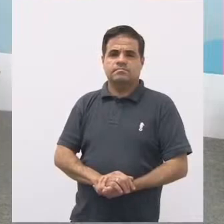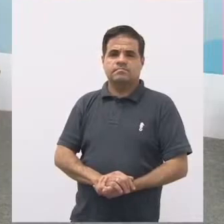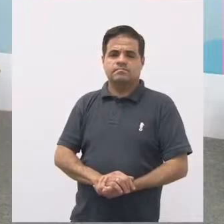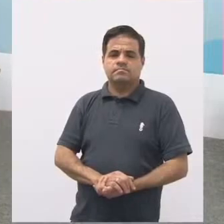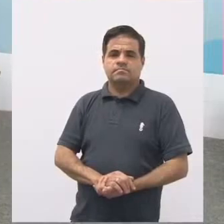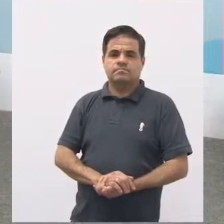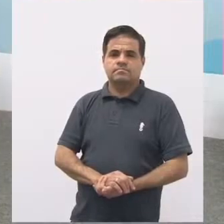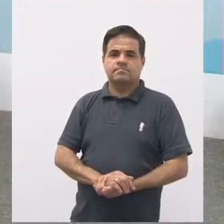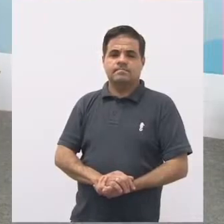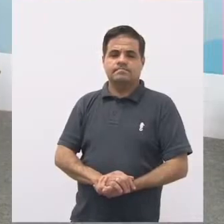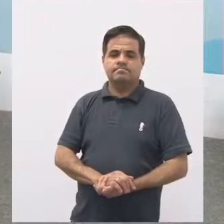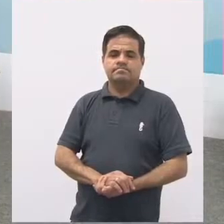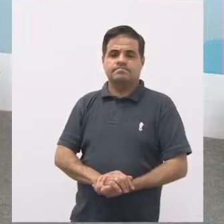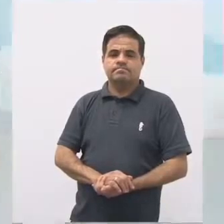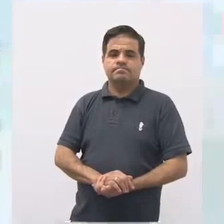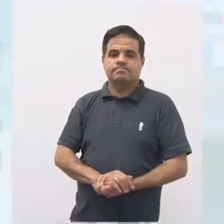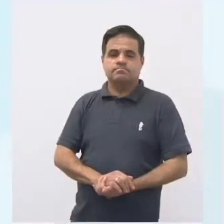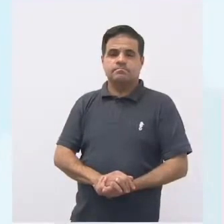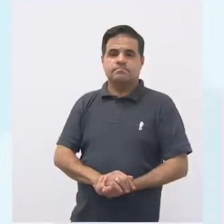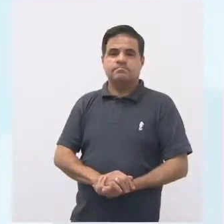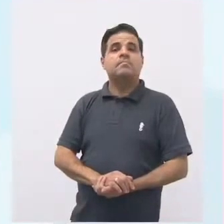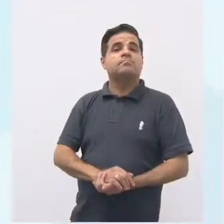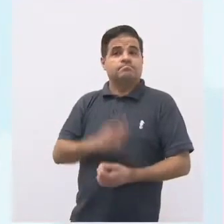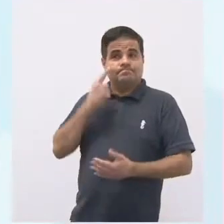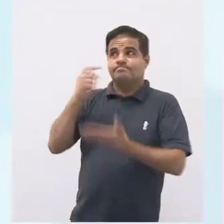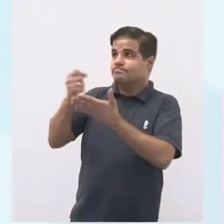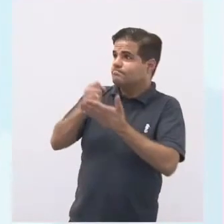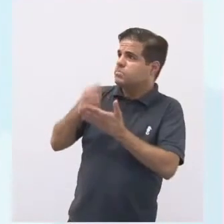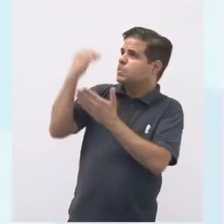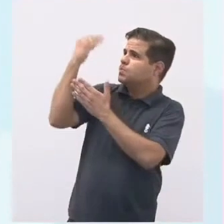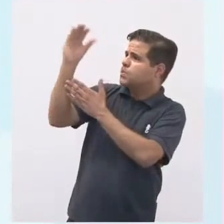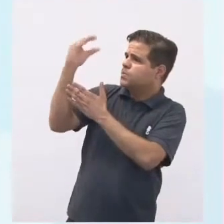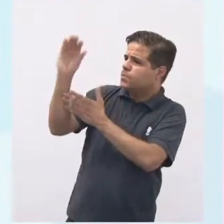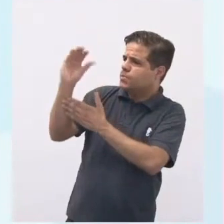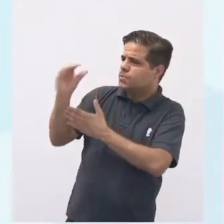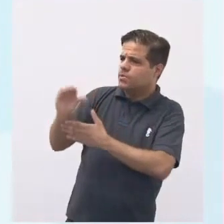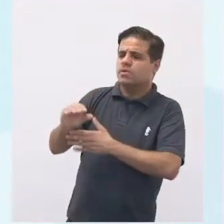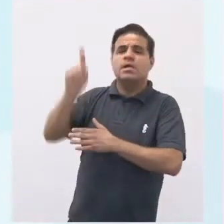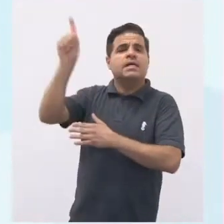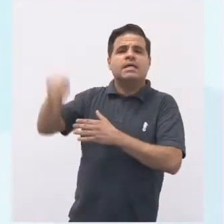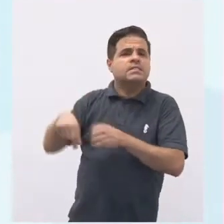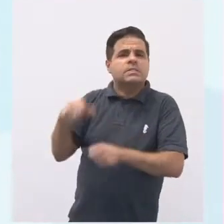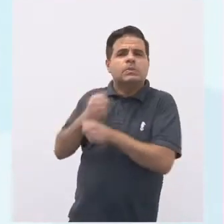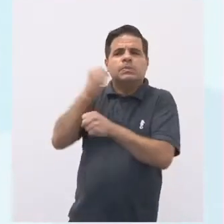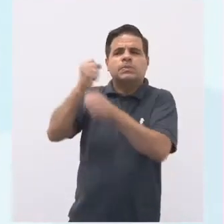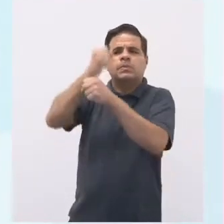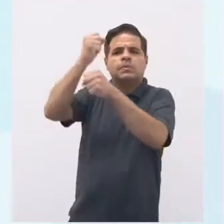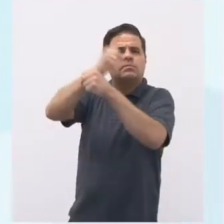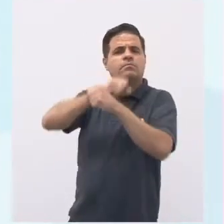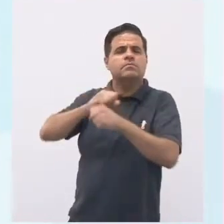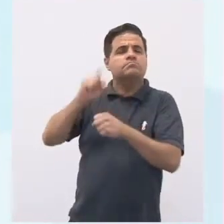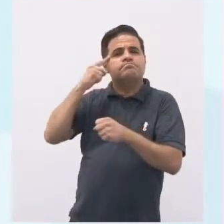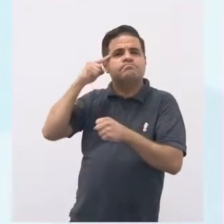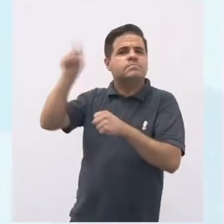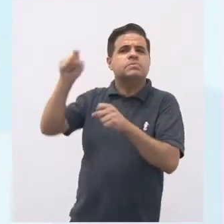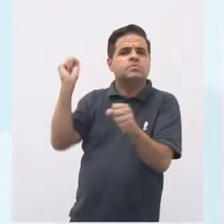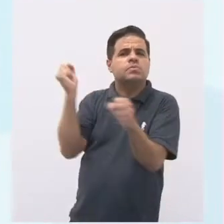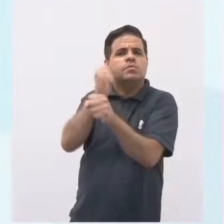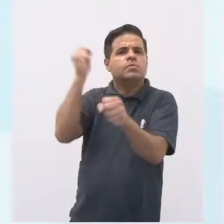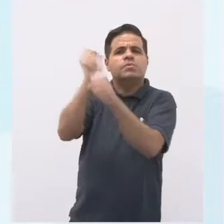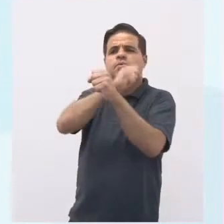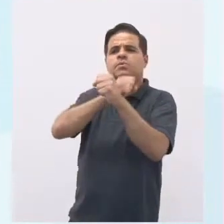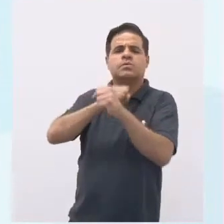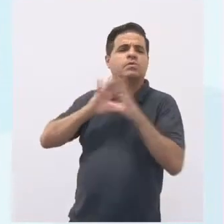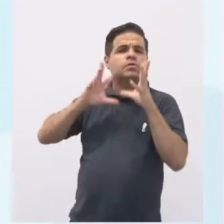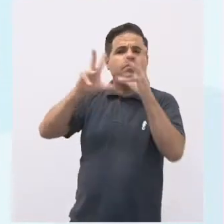Então, nós vamos trazer aqui alguns pontos, né, do que significa essa construção colaborativa. Então, nessa construção